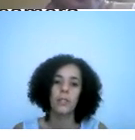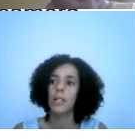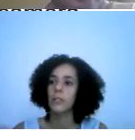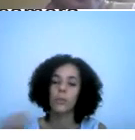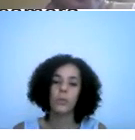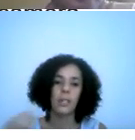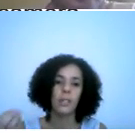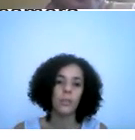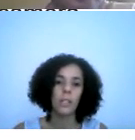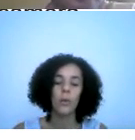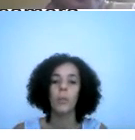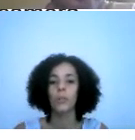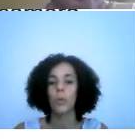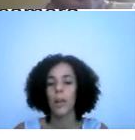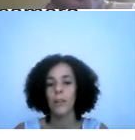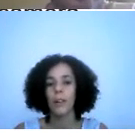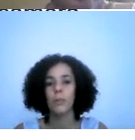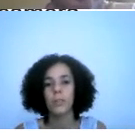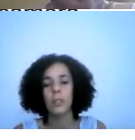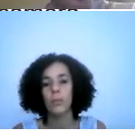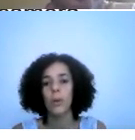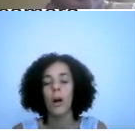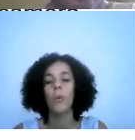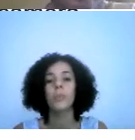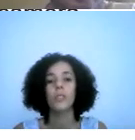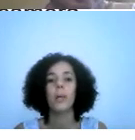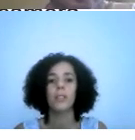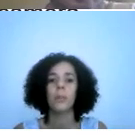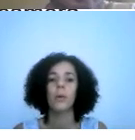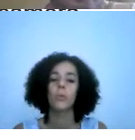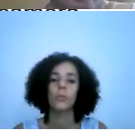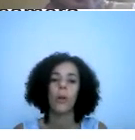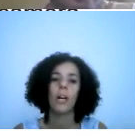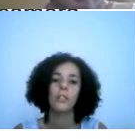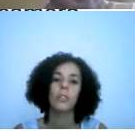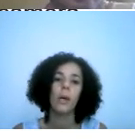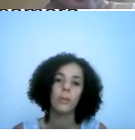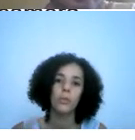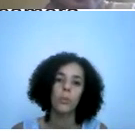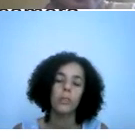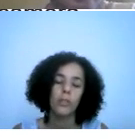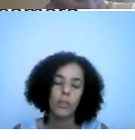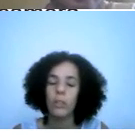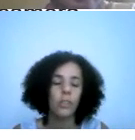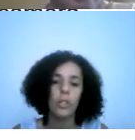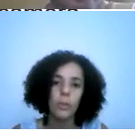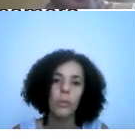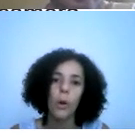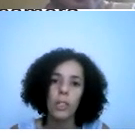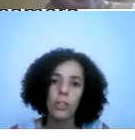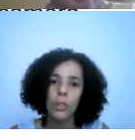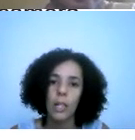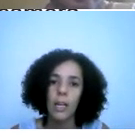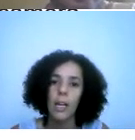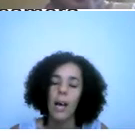geográficas, que são os oceanos, ele começou a levar consigo algumas espécies para outros locais que não eram de sua distribuição